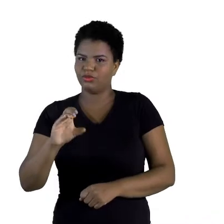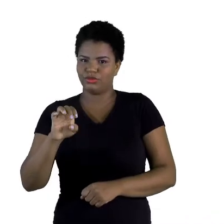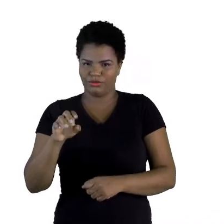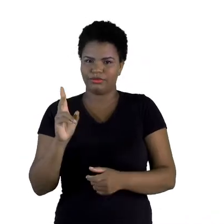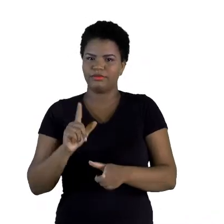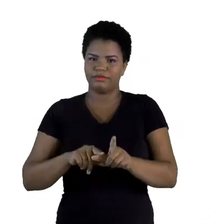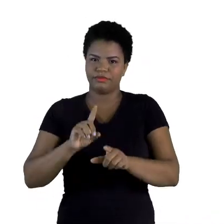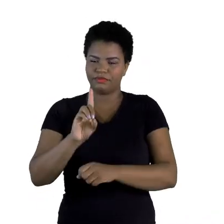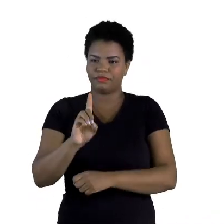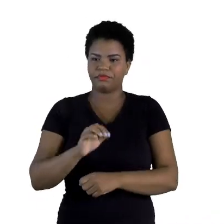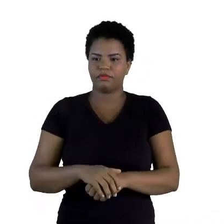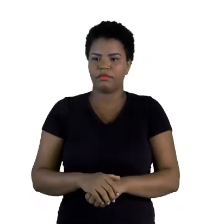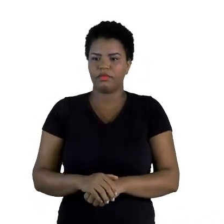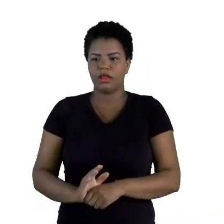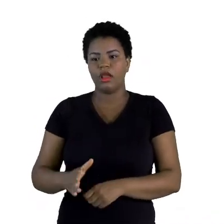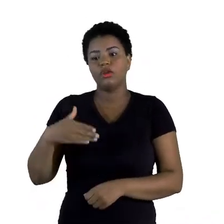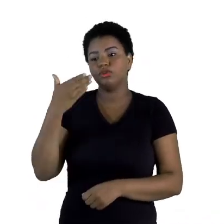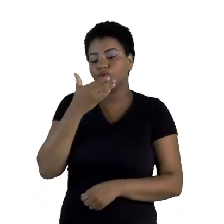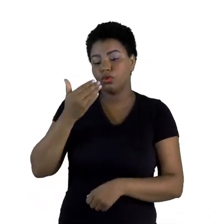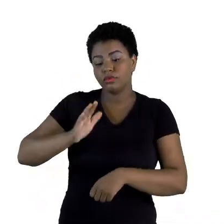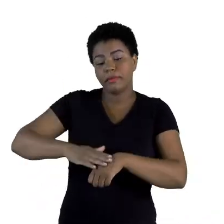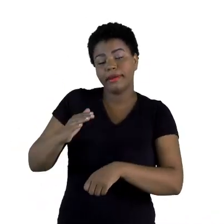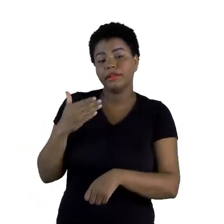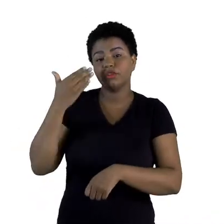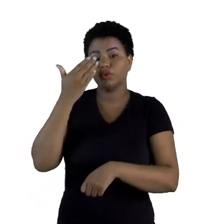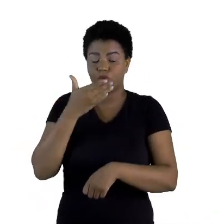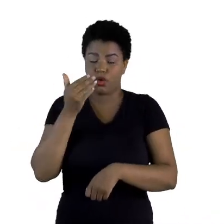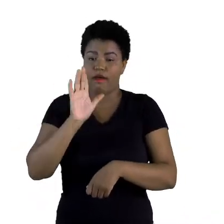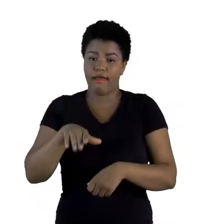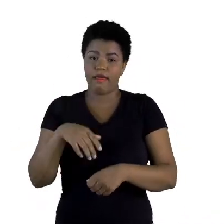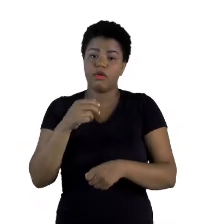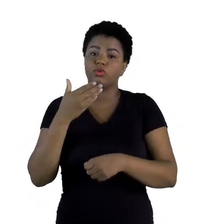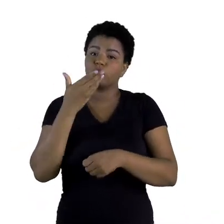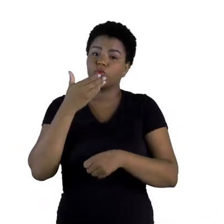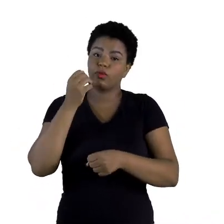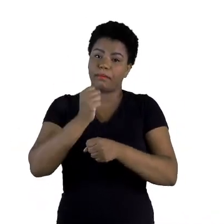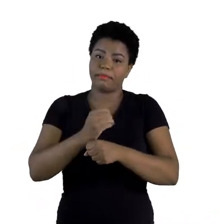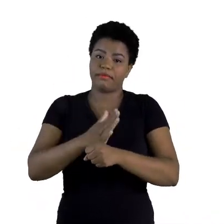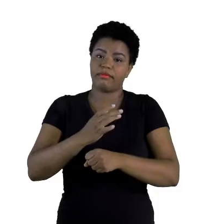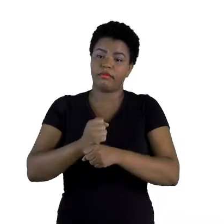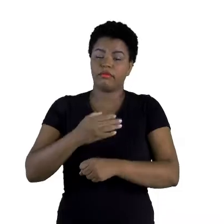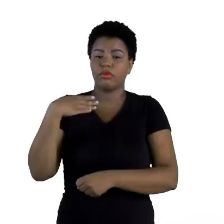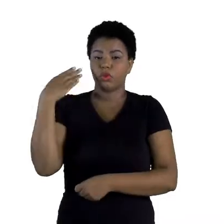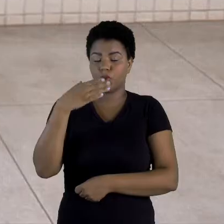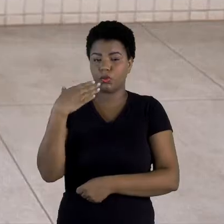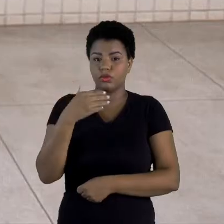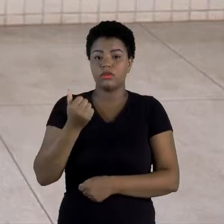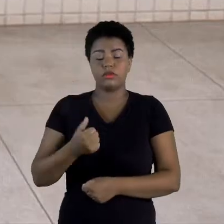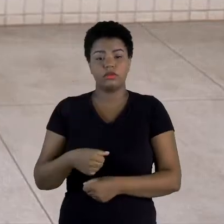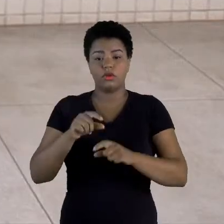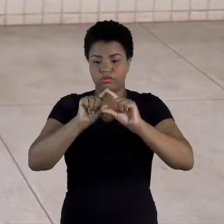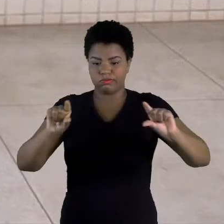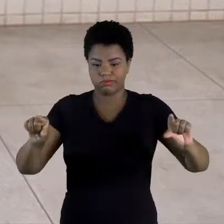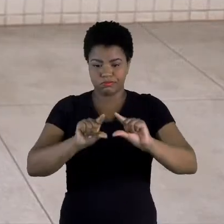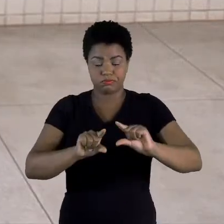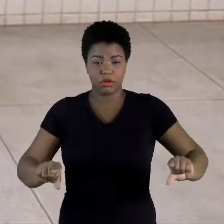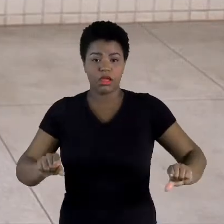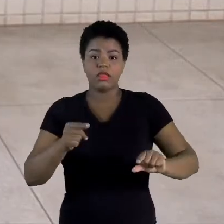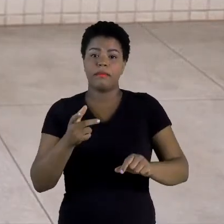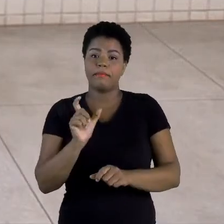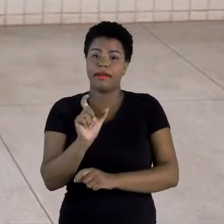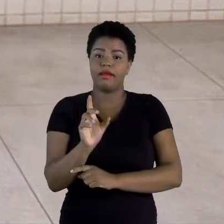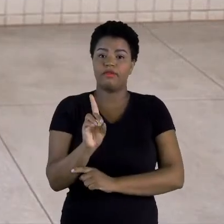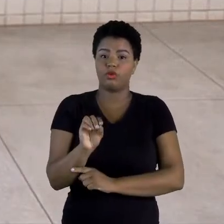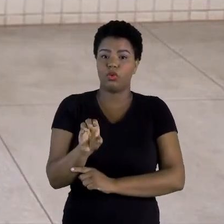doce é o doce da batata doce. Nessas duas frases tem a palavra doce e tem a palavra batata.